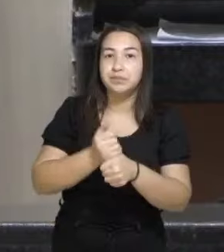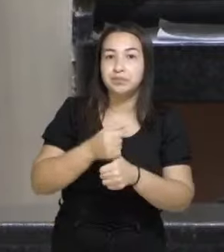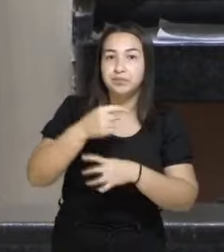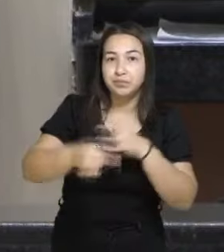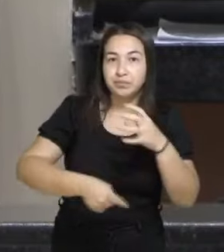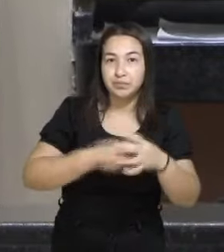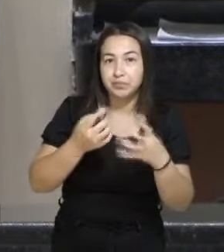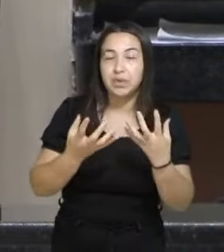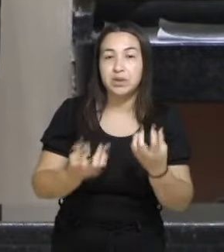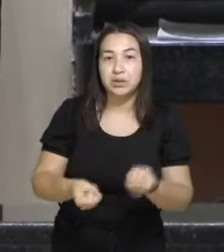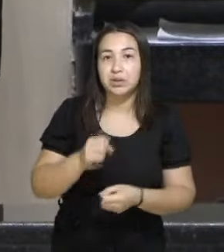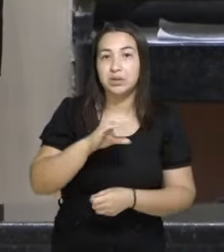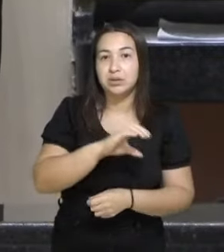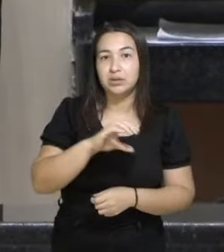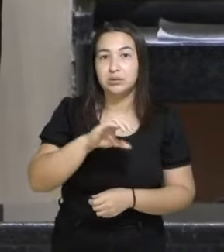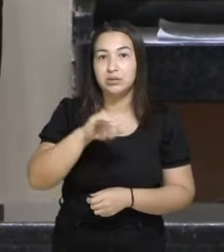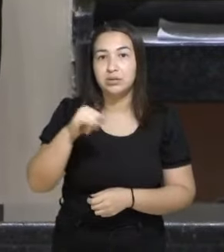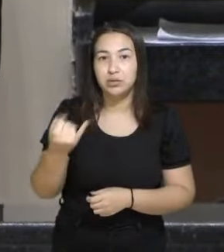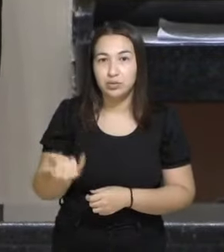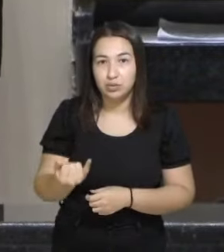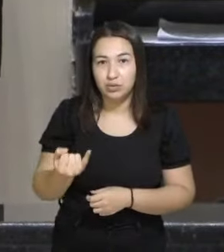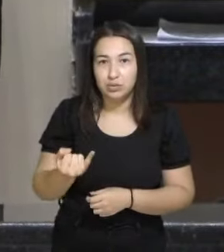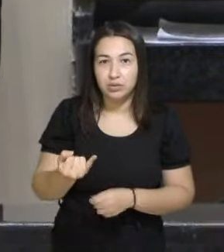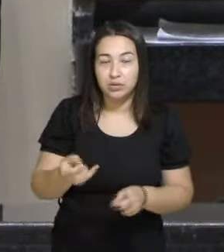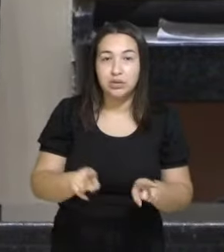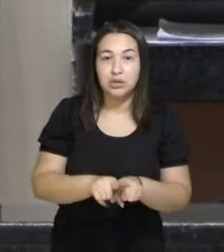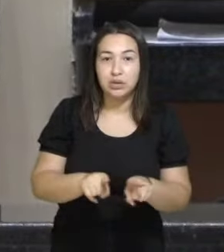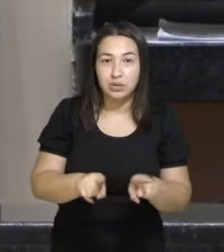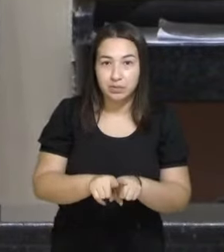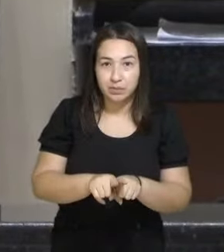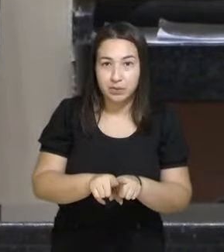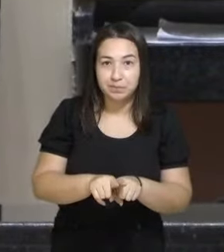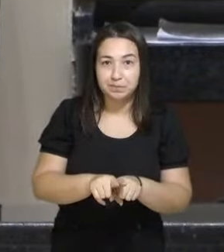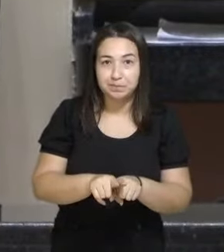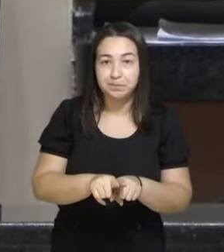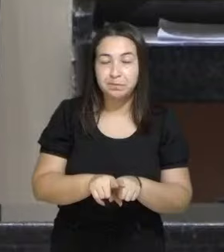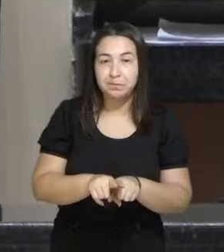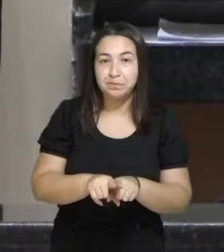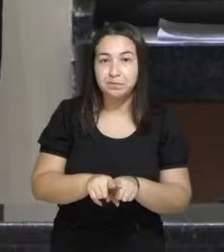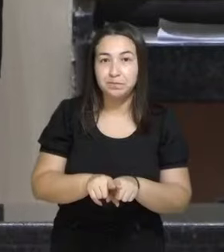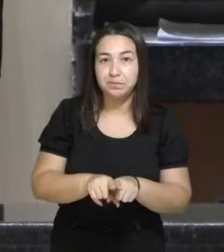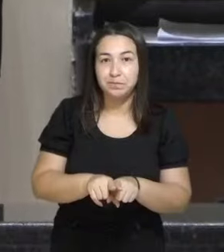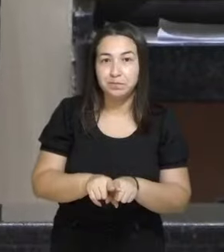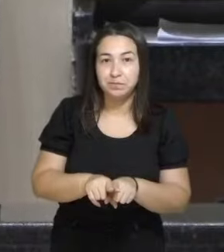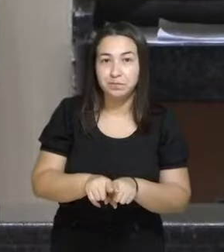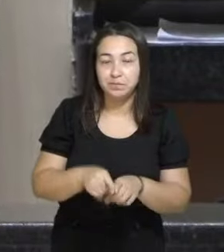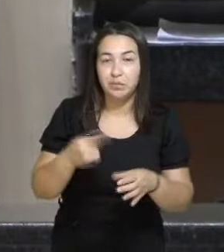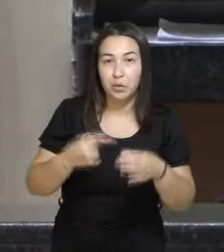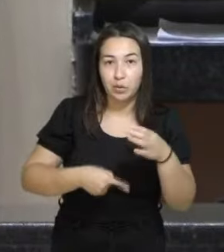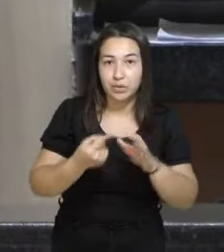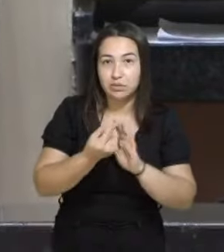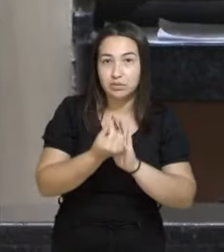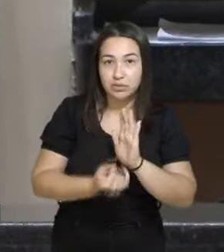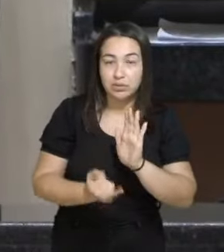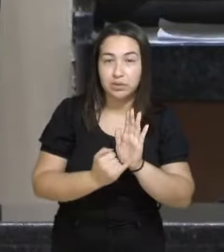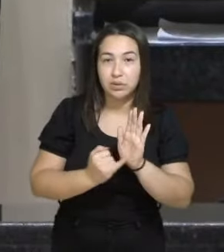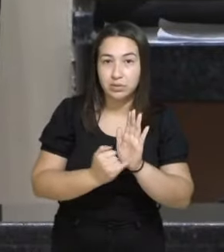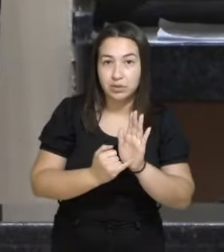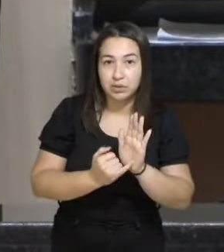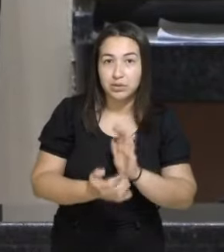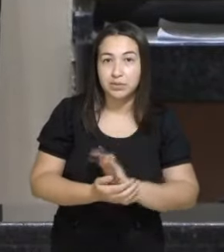pareceres favoráveis das comissões de Constituição e Justiça, Relatoria deputado Tiago Zilli, Comissão de Finanças e Tributação, Relatoria